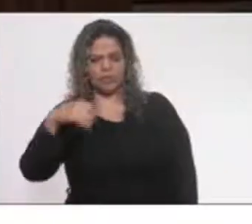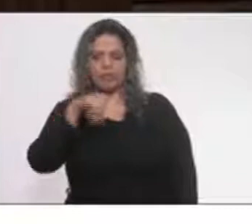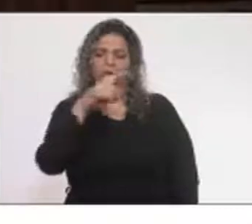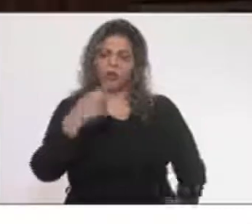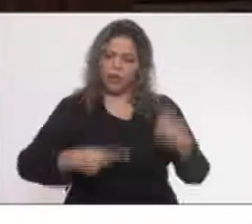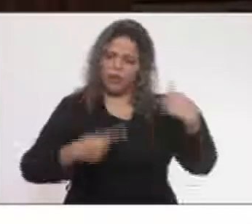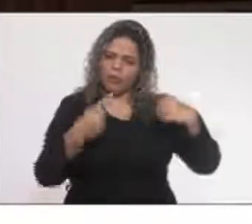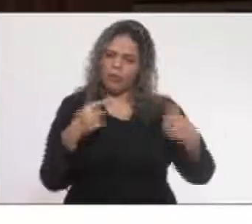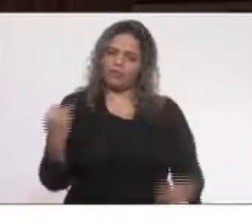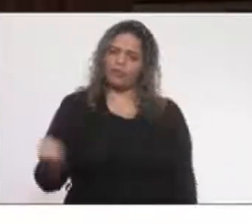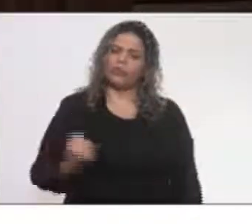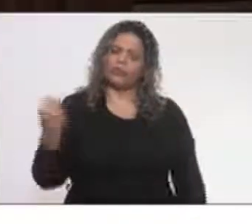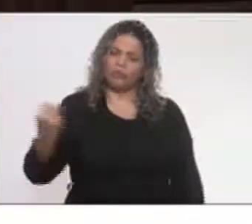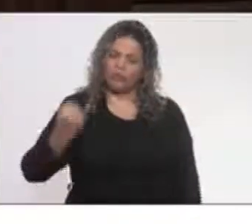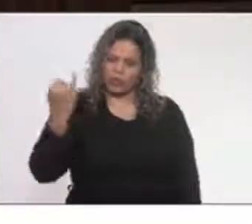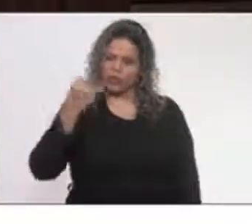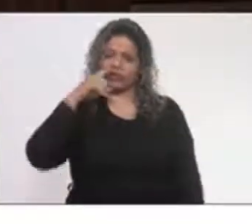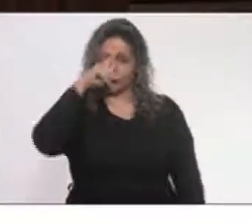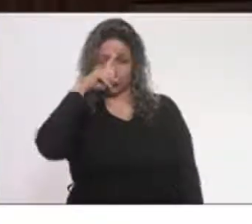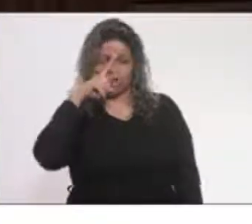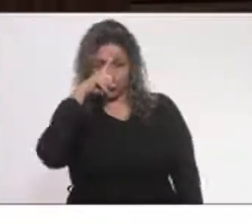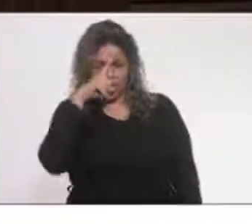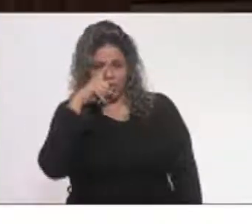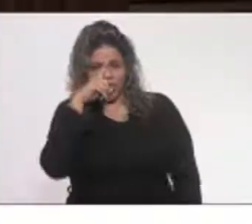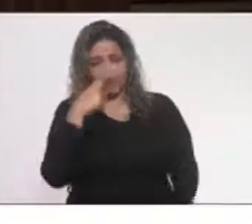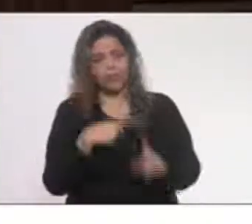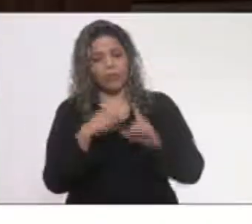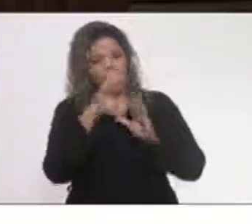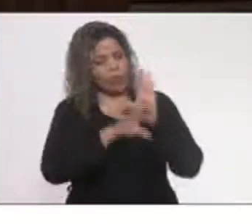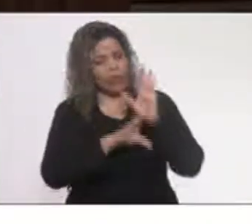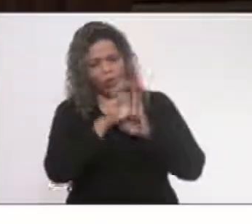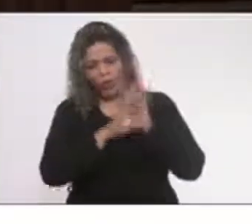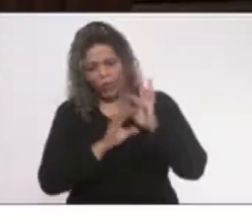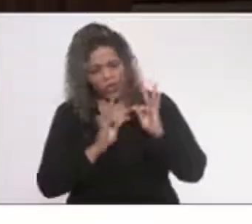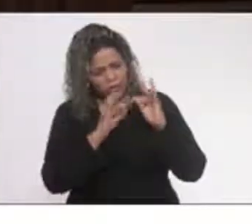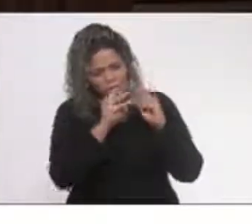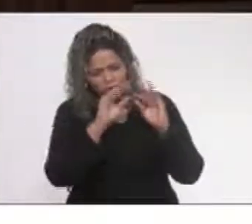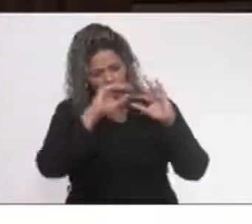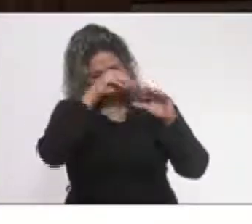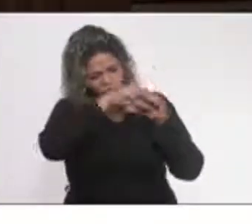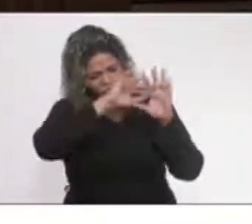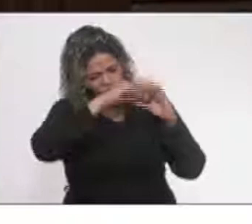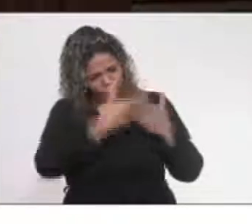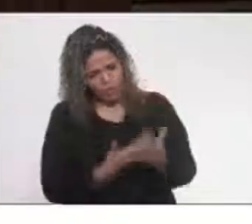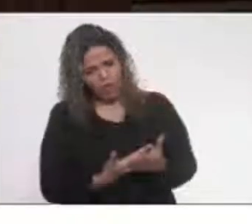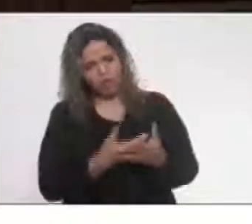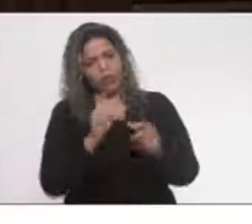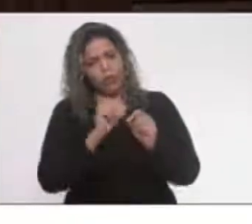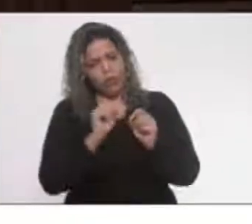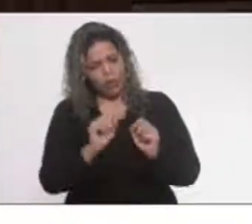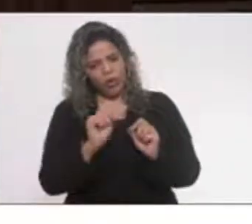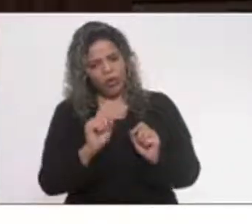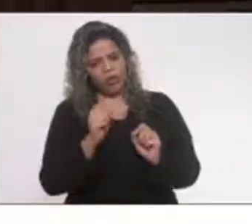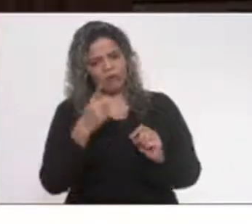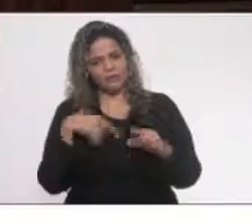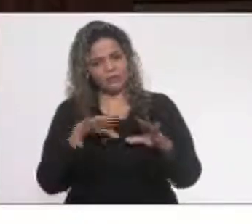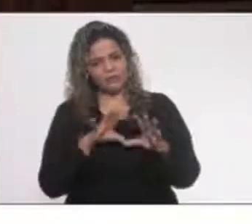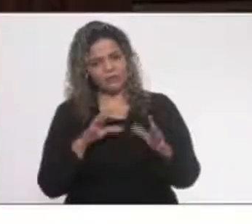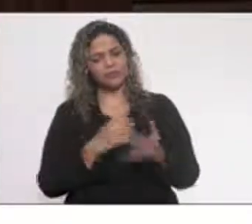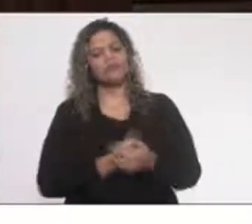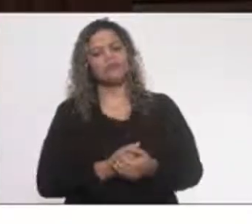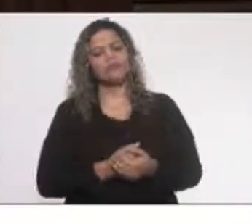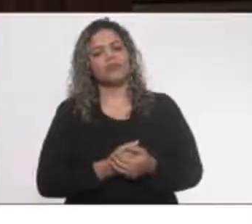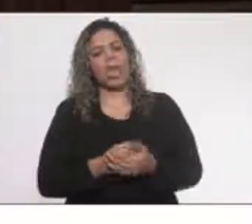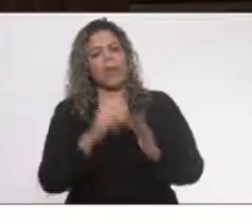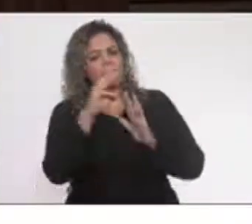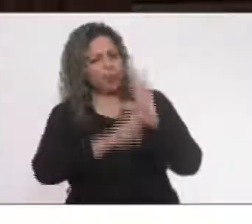debate importante, grave, que o currículo é tudo na escola. O que define